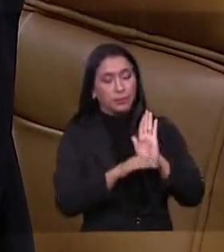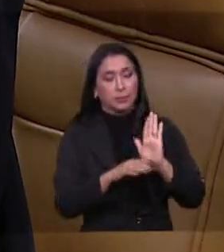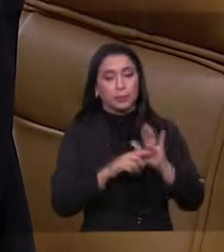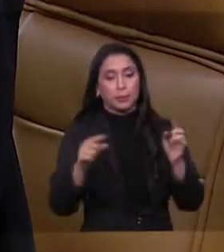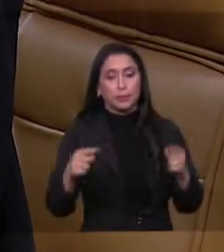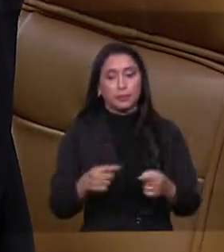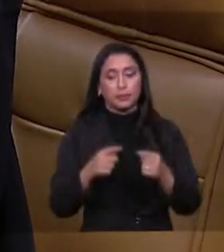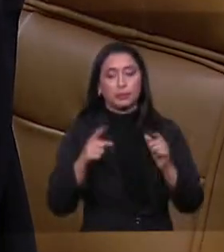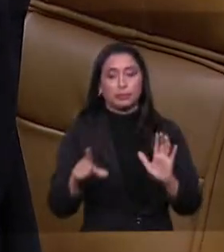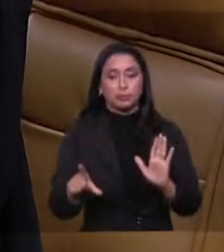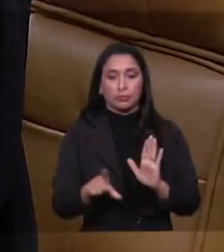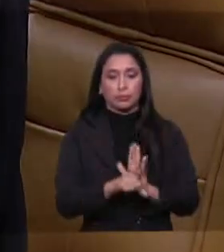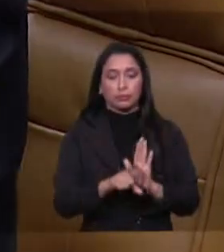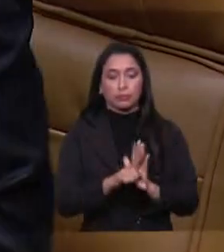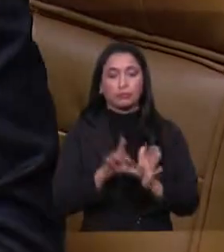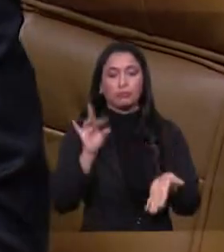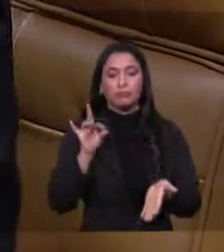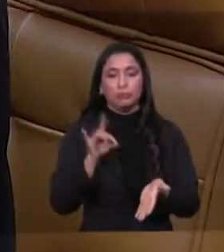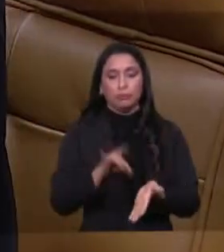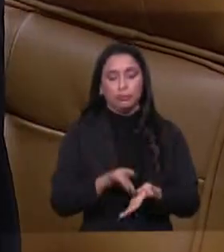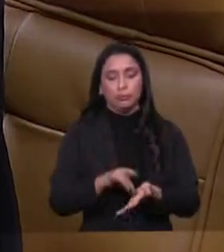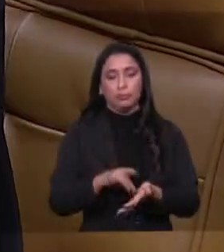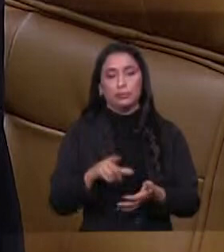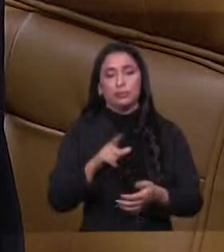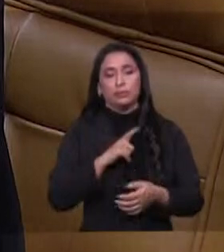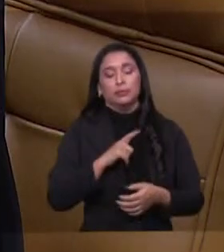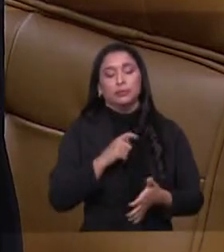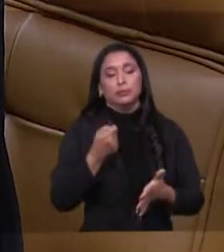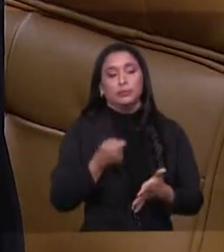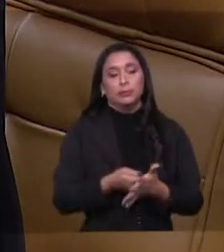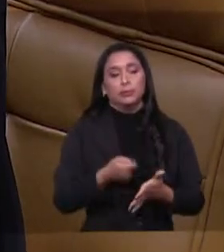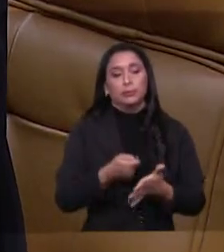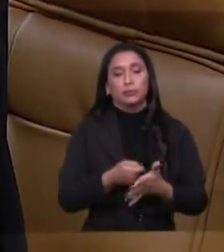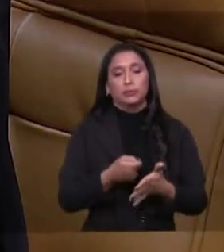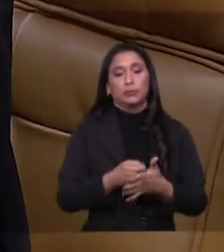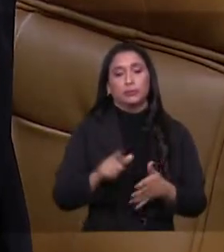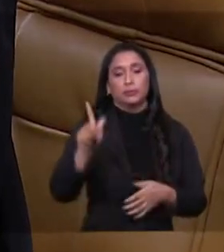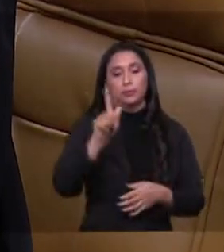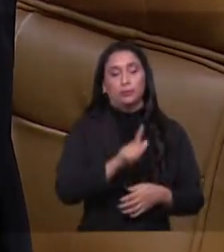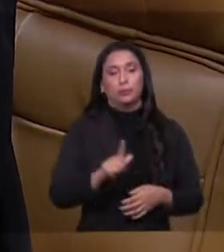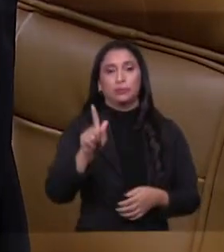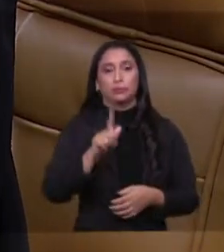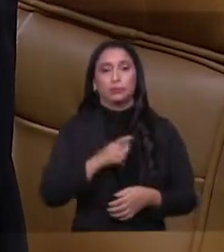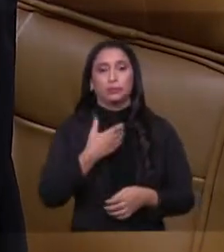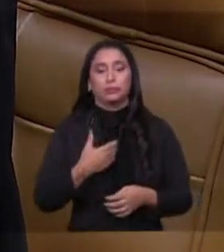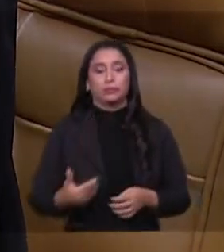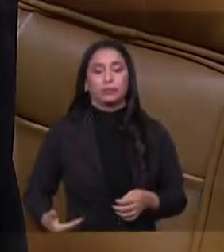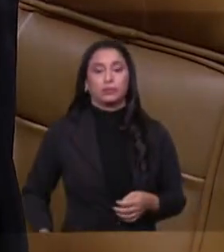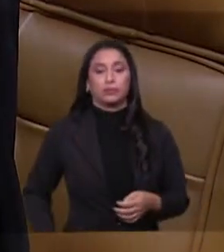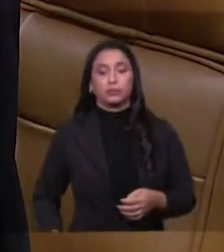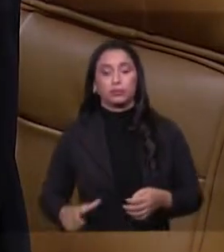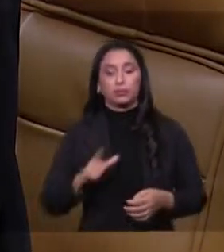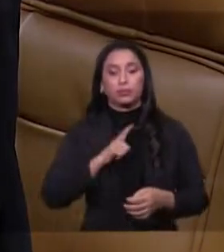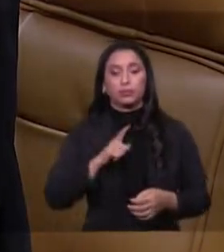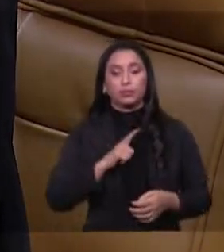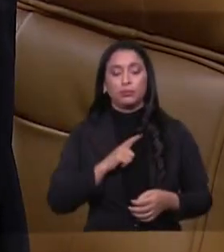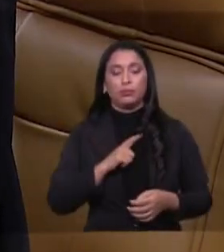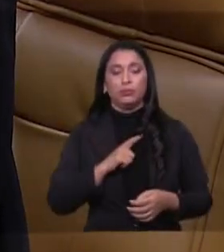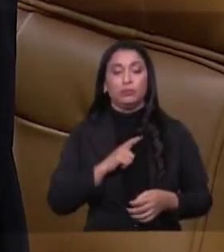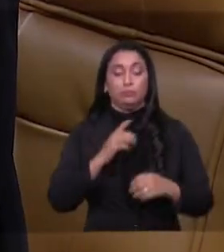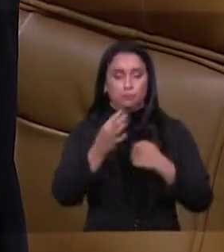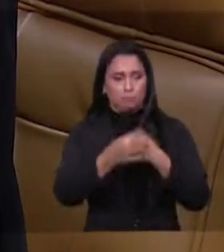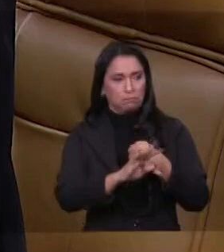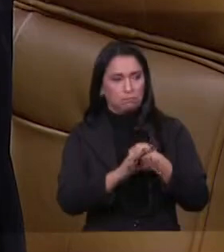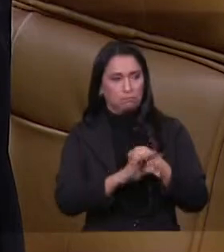na legalidade e eficiência. Para tanto, deve-se exigir dos gestores públicos atuação com elevado grau de nível